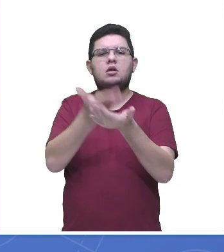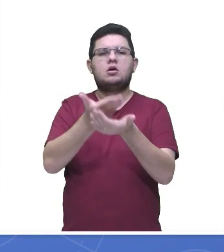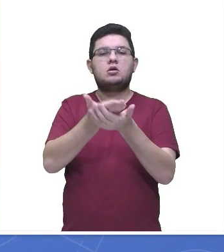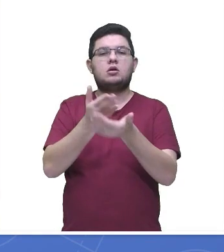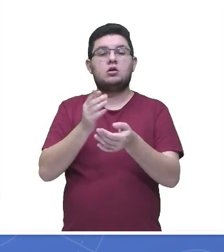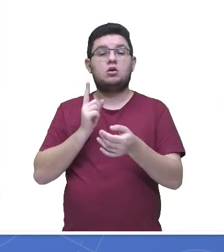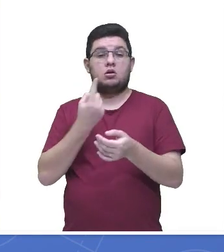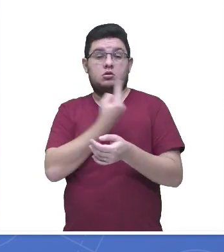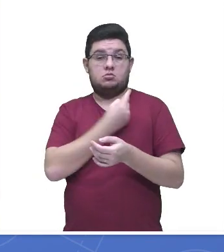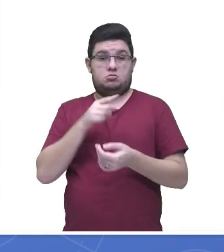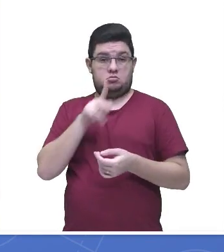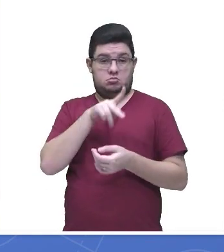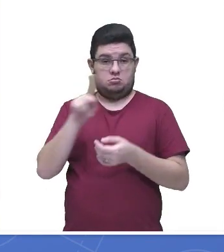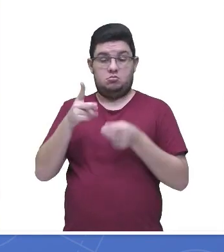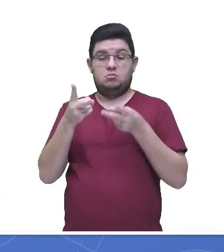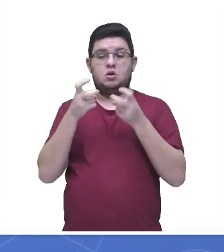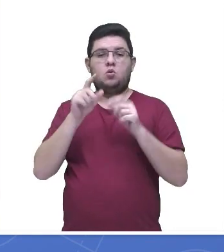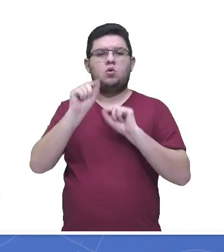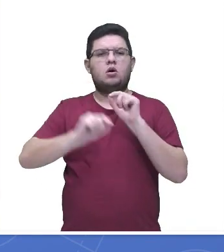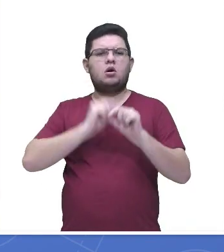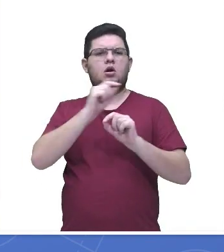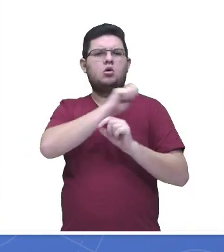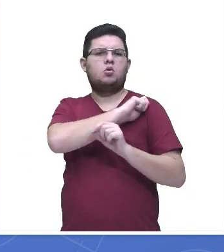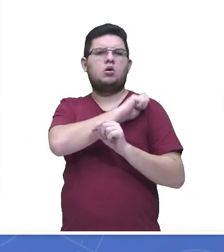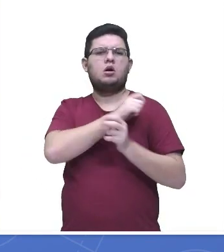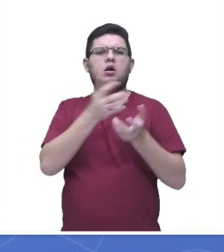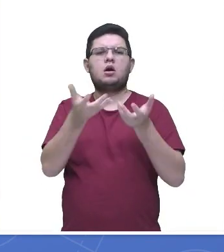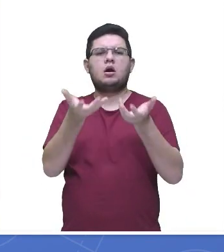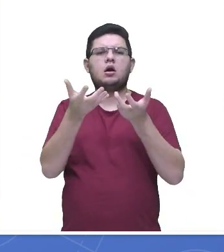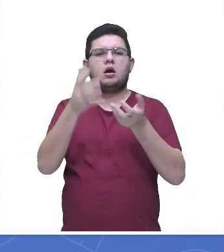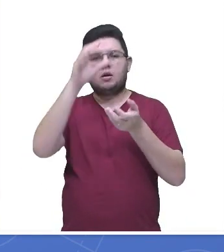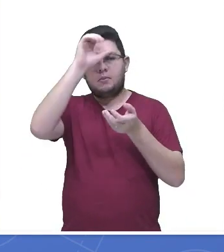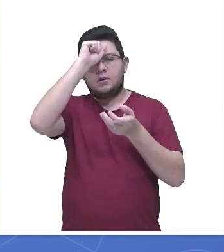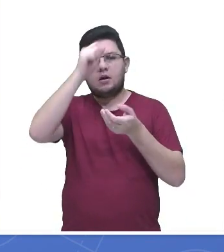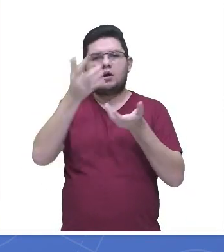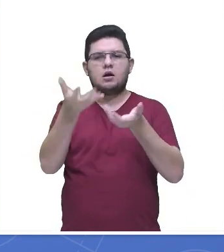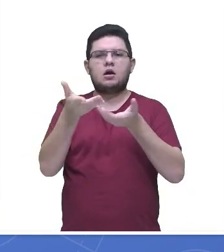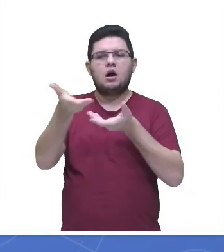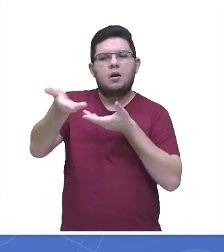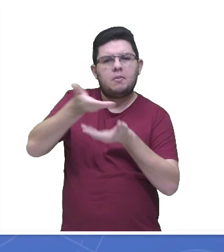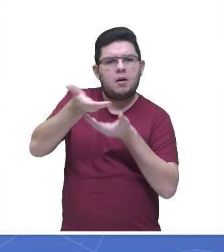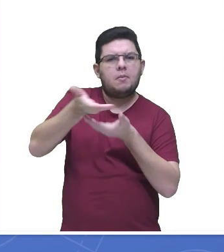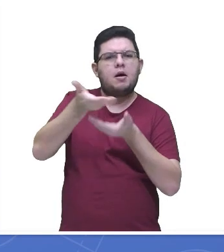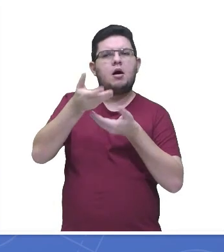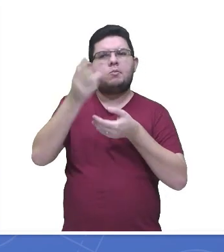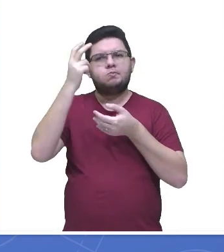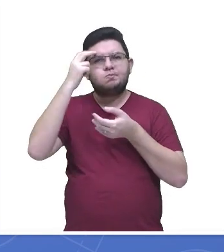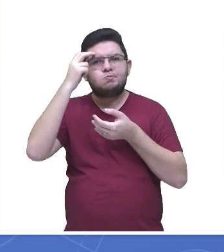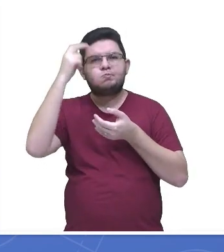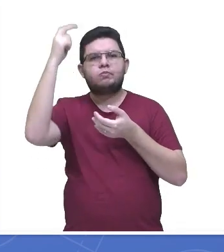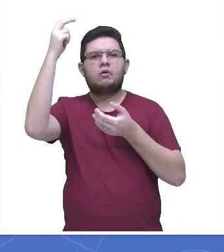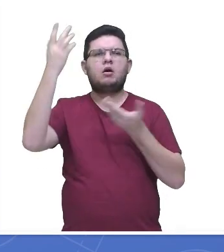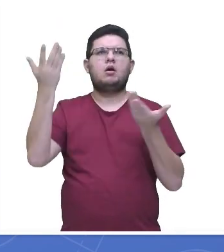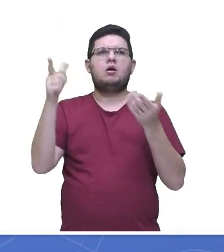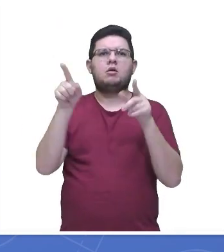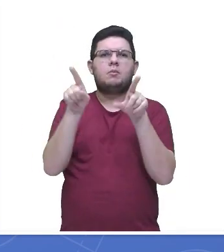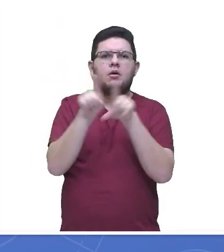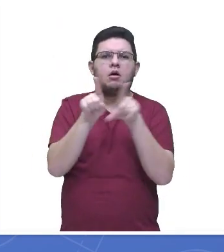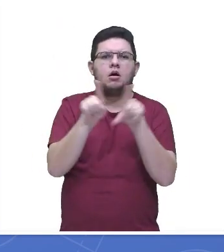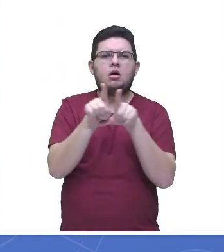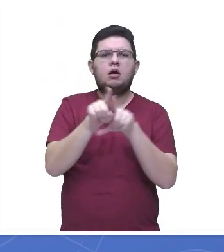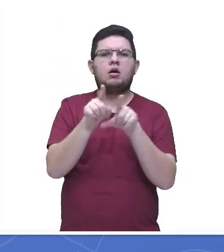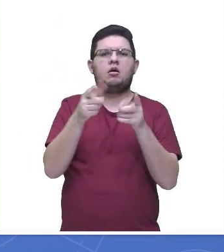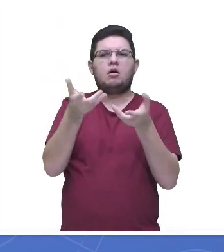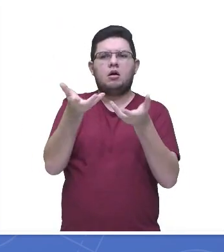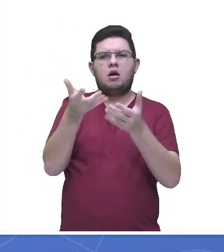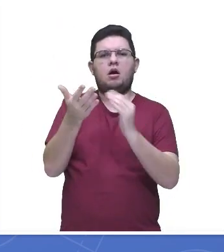realmente veio para a aula para aprender, para participar de forma inteligente, de forma a